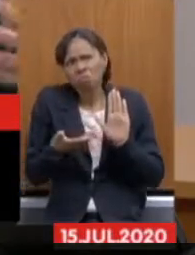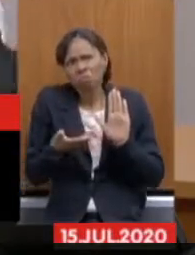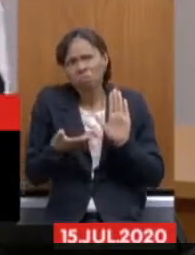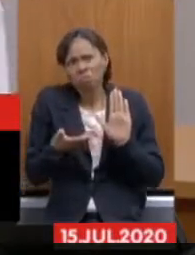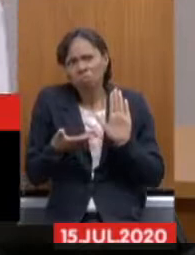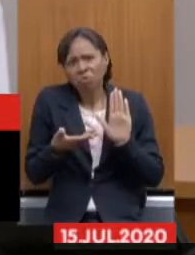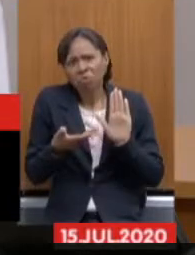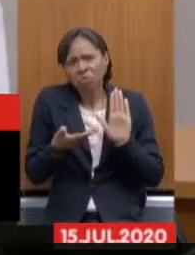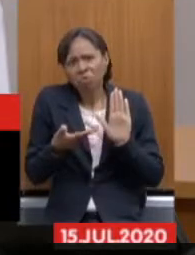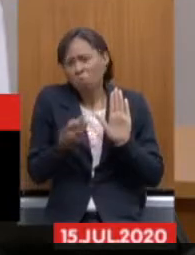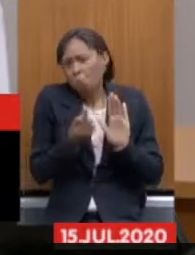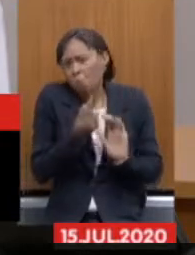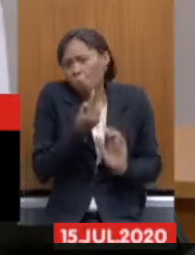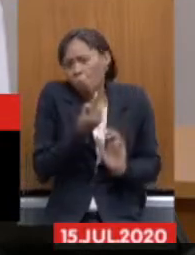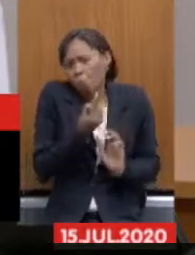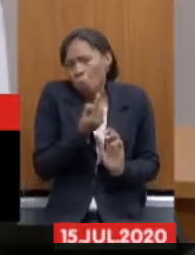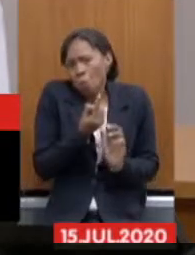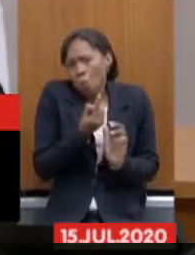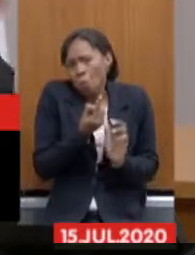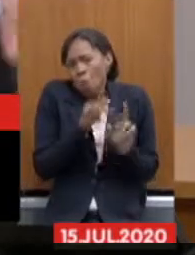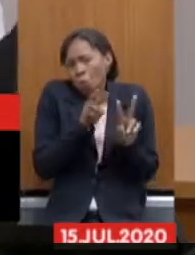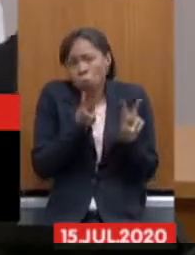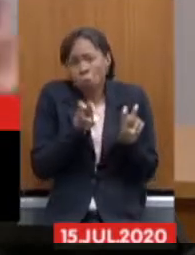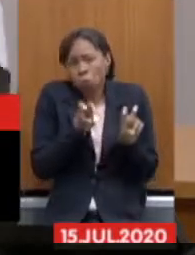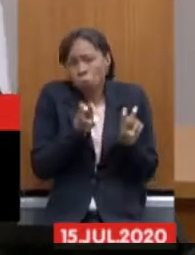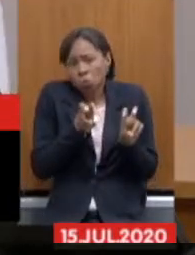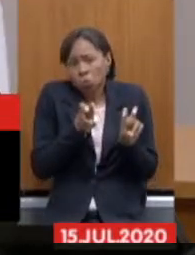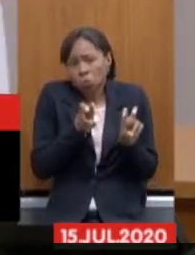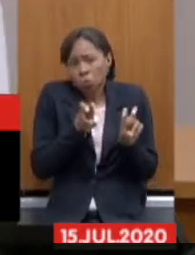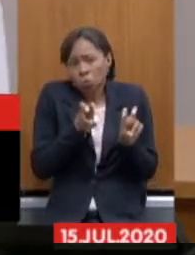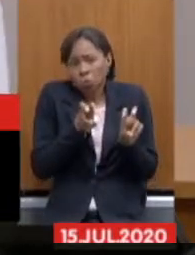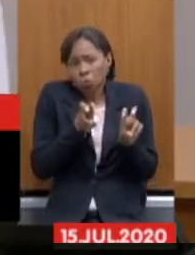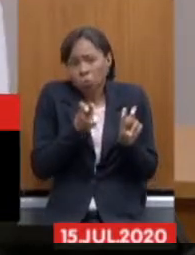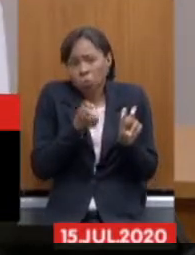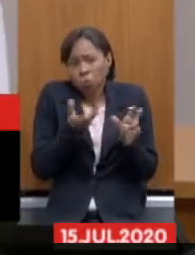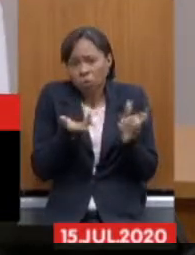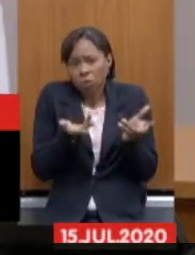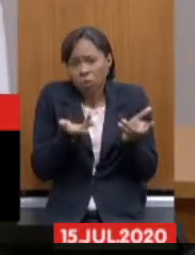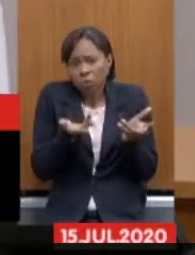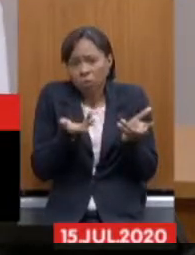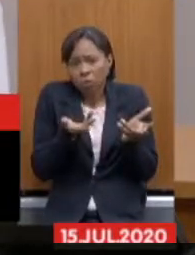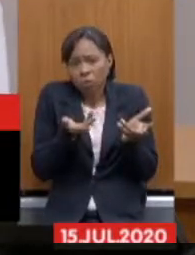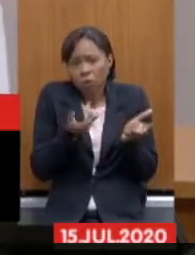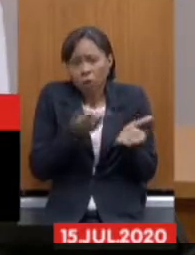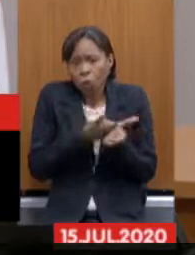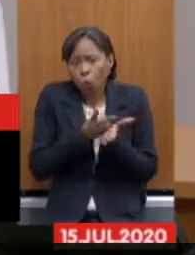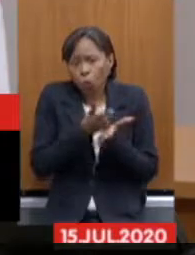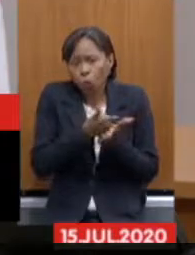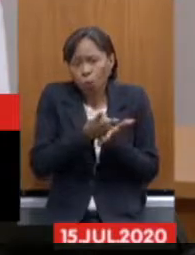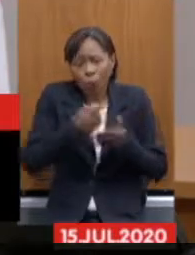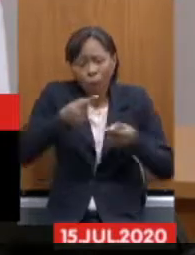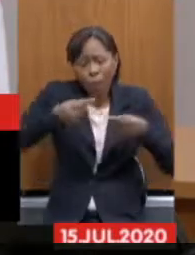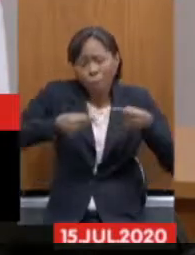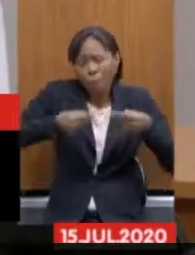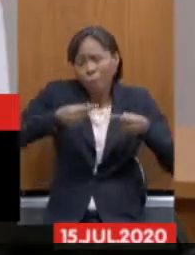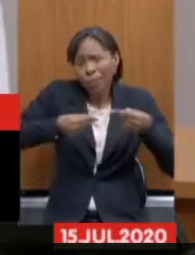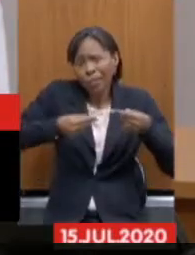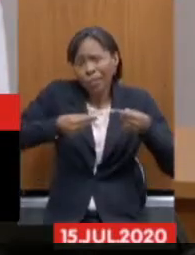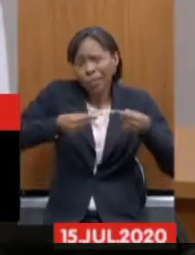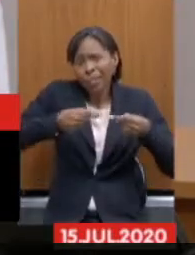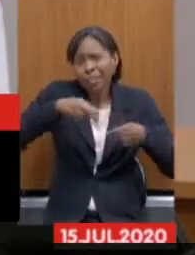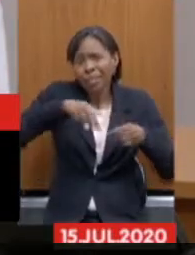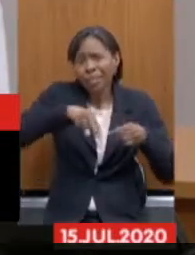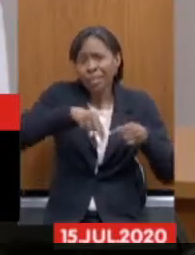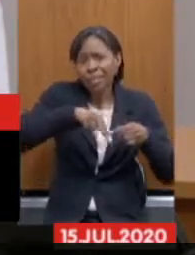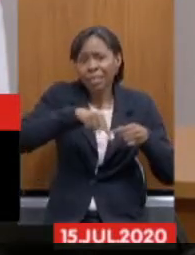é um ponto ela é na verdade ela segue uma dinâmica uma das políticas neoliberais